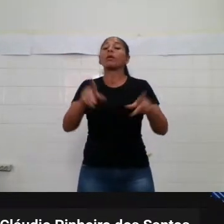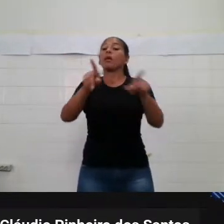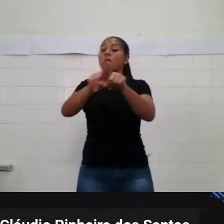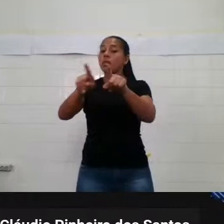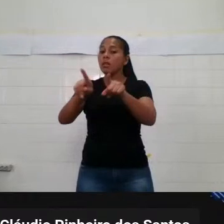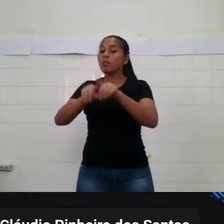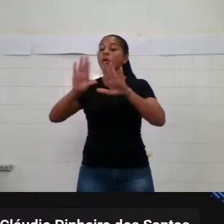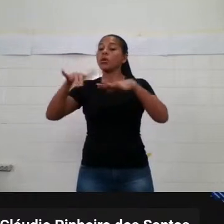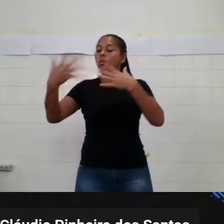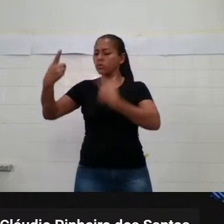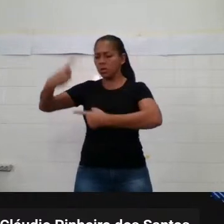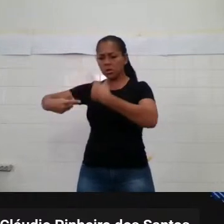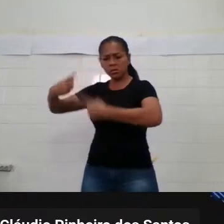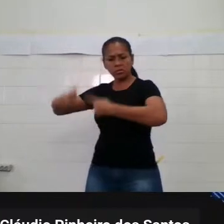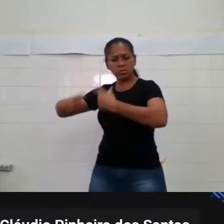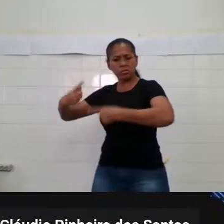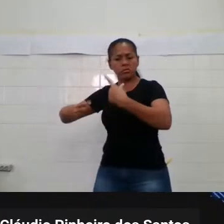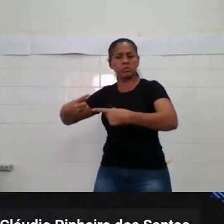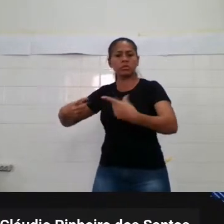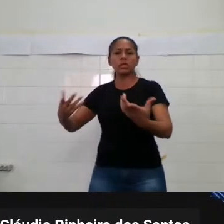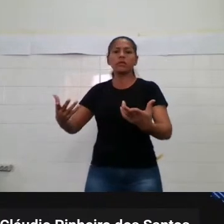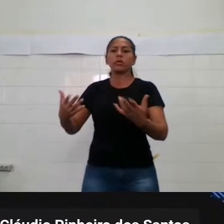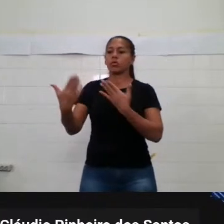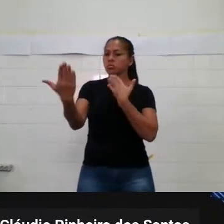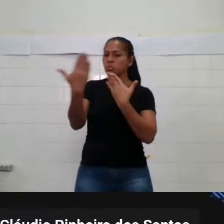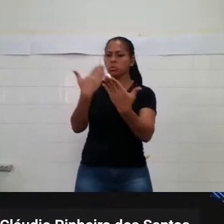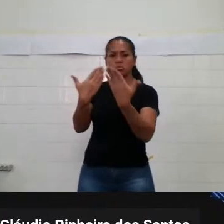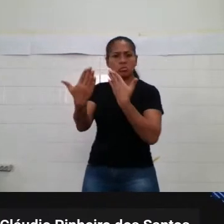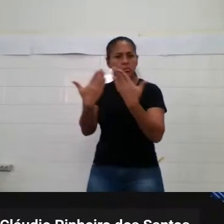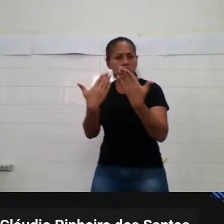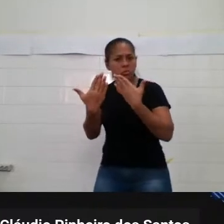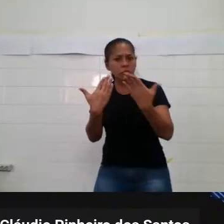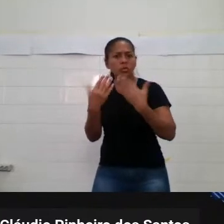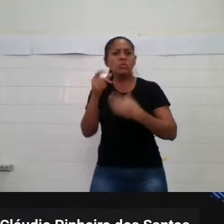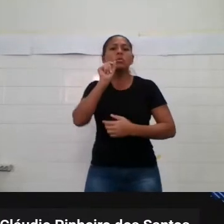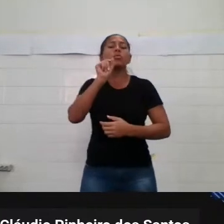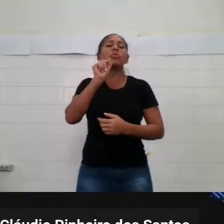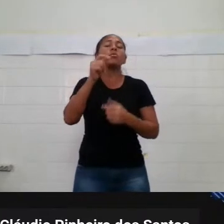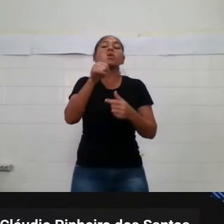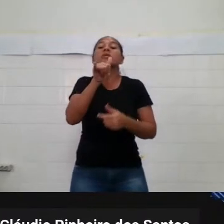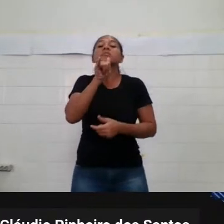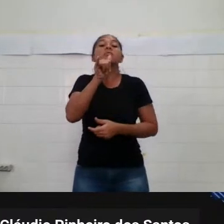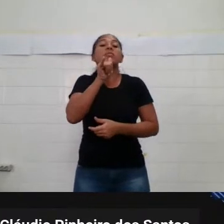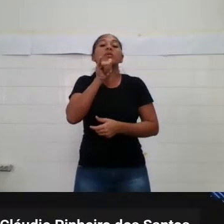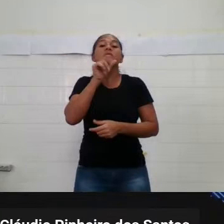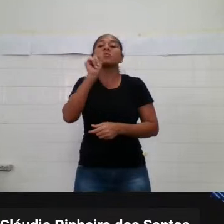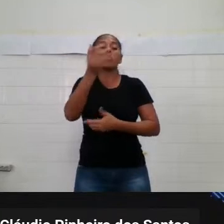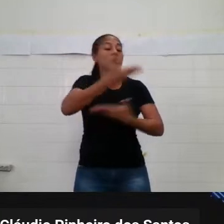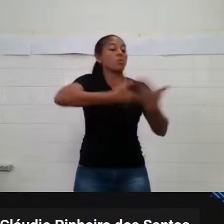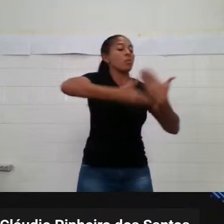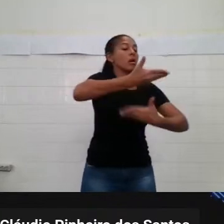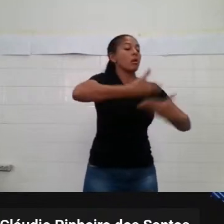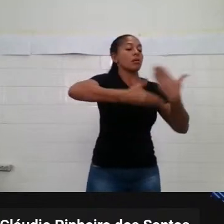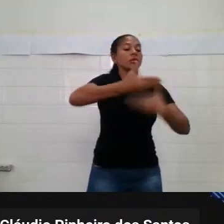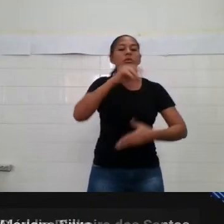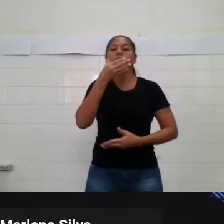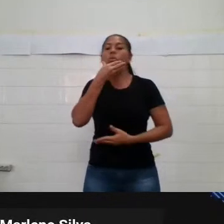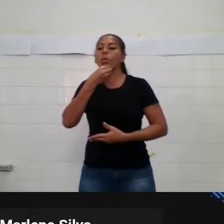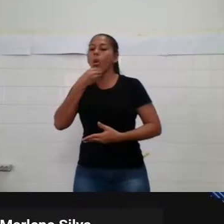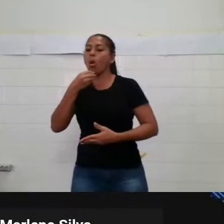discute sobre uma perspectiva psicológica, o que é, por exemplo, uma relação entre um homem negro e uma mulher